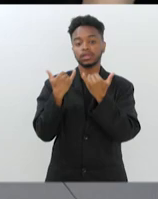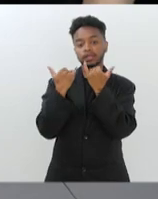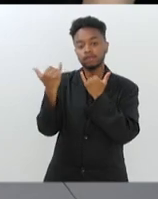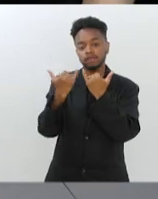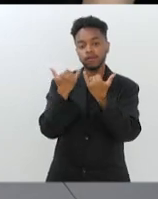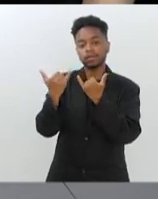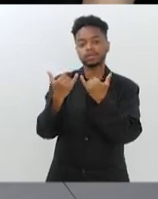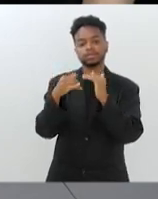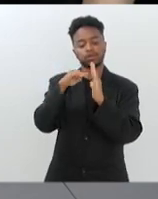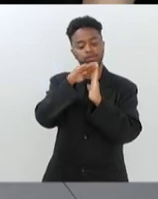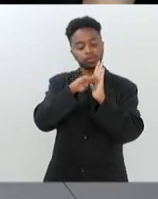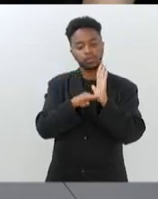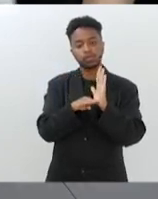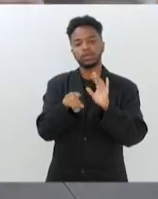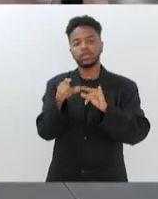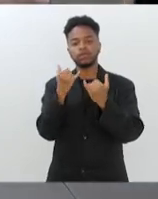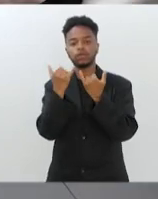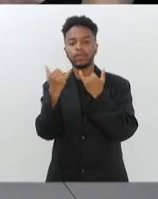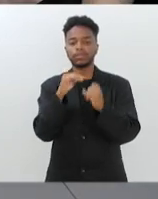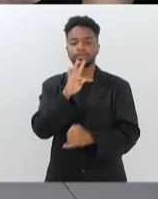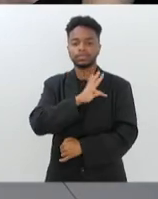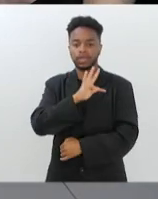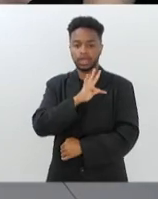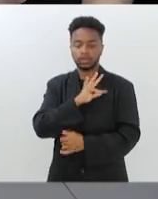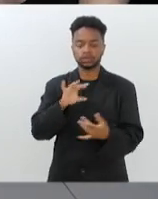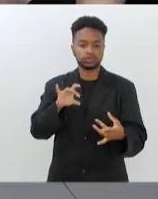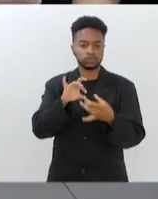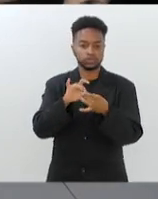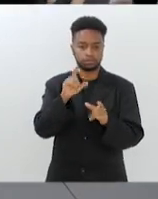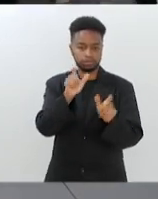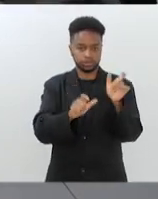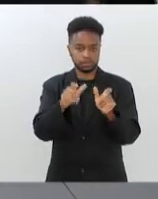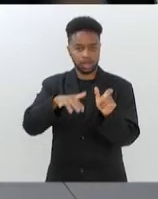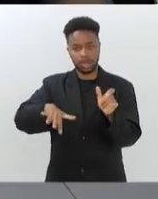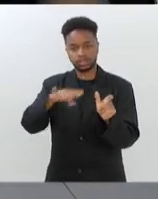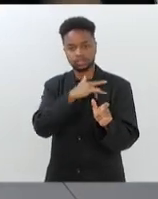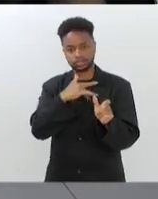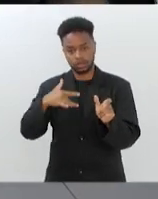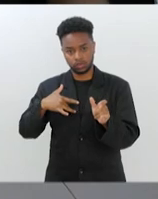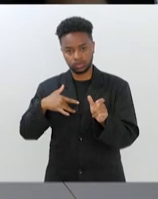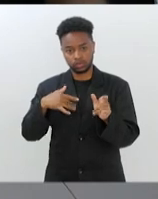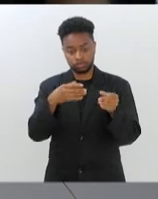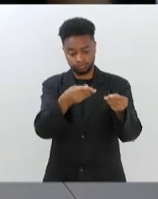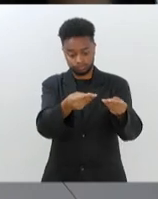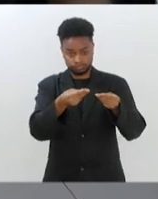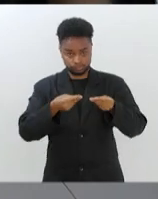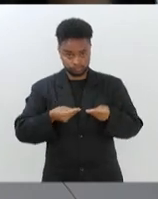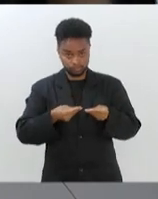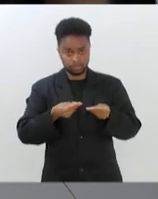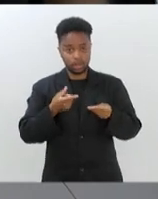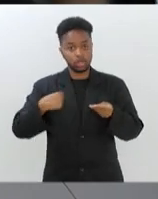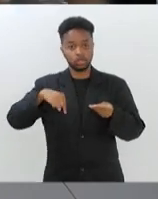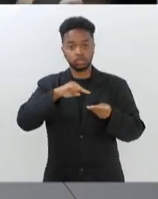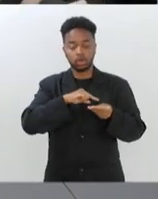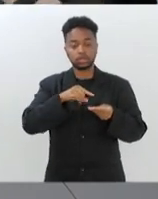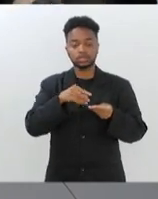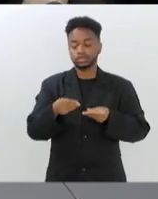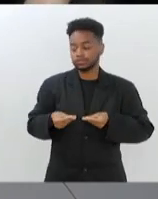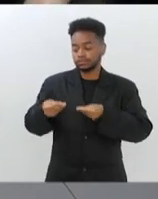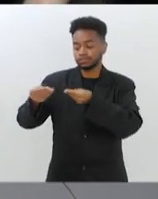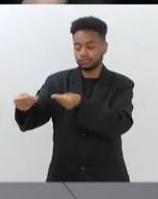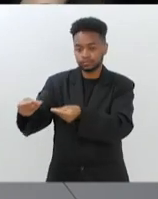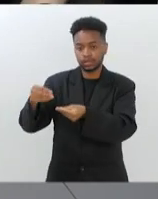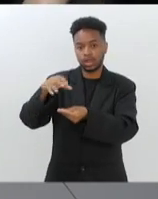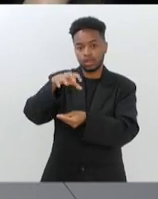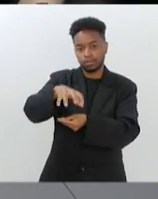todas os dados técnicos que vê desses técnicos da própria saúde são direcionados para nós e nós encaminhamos as quatro